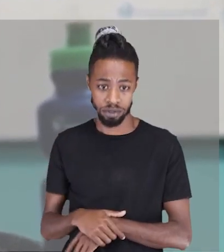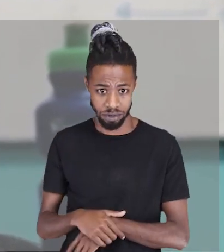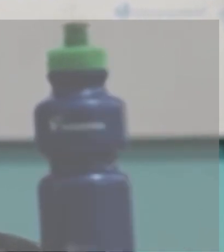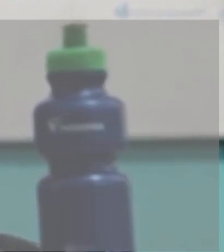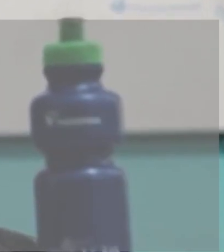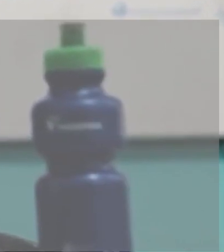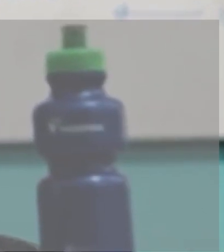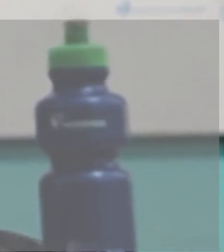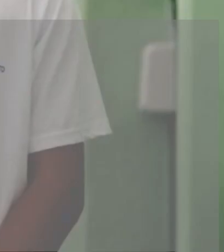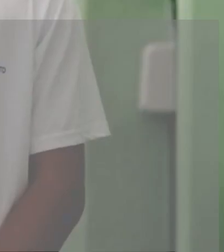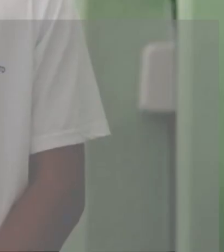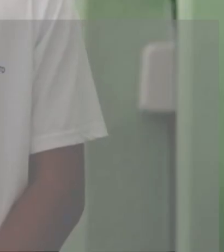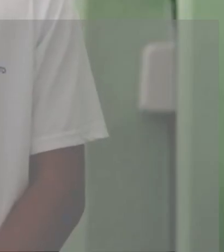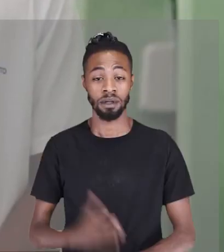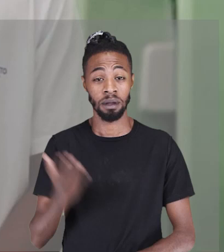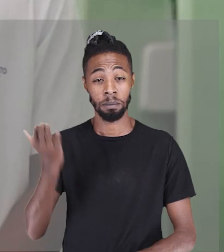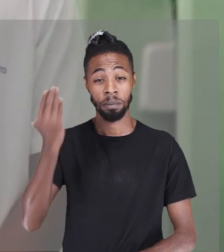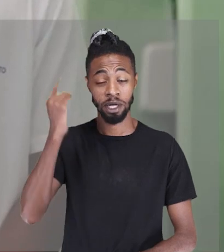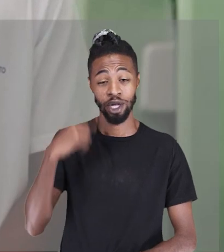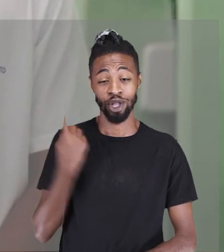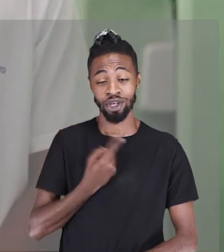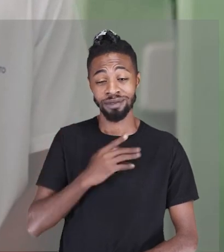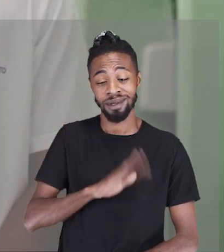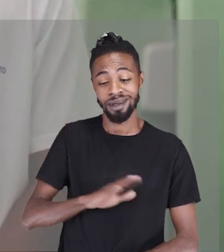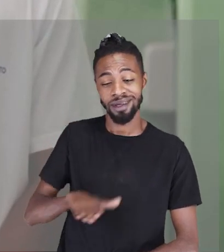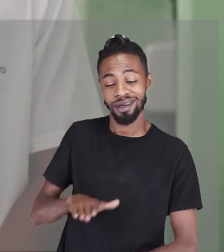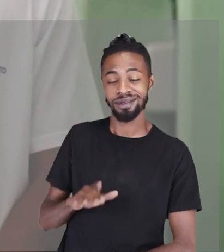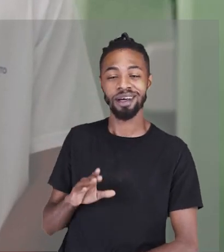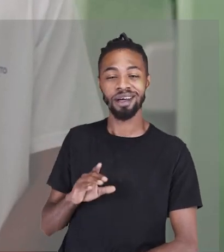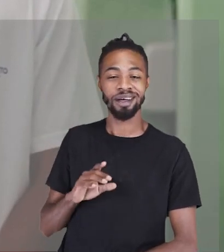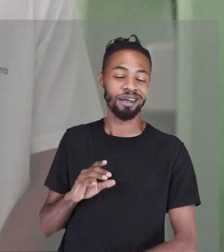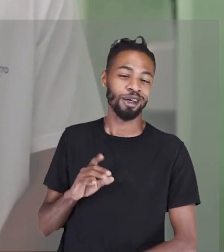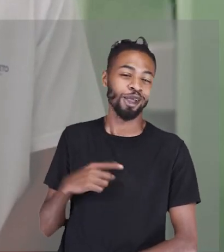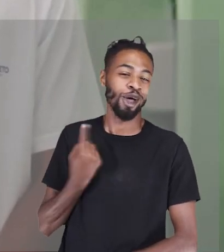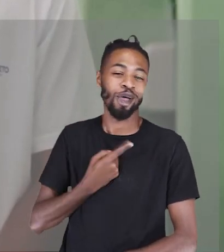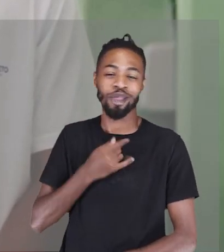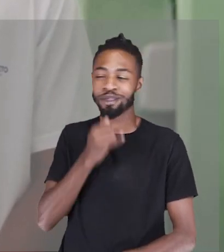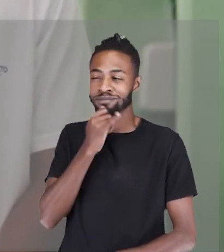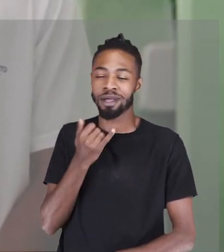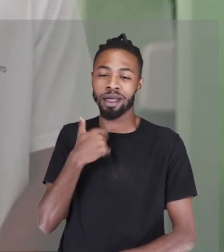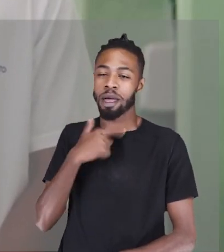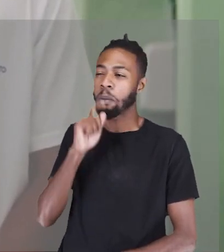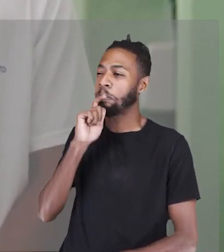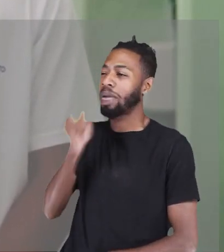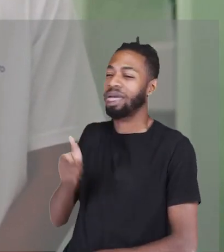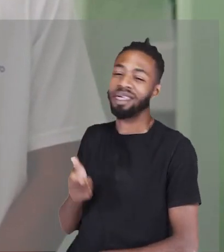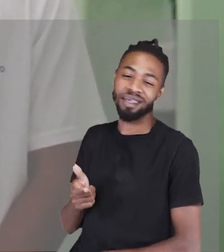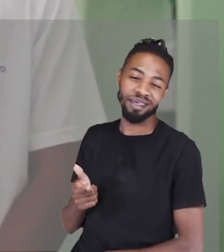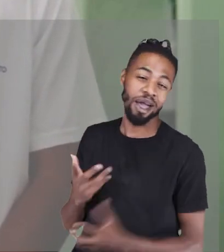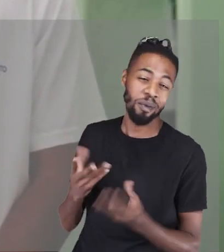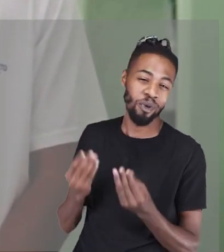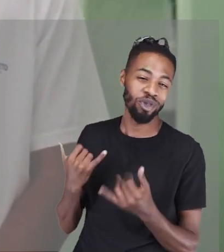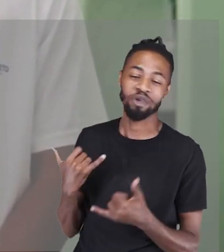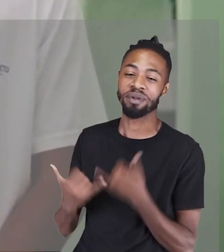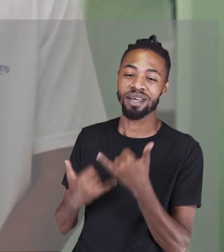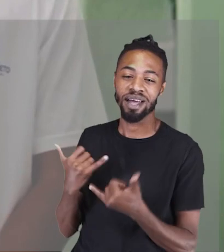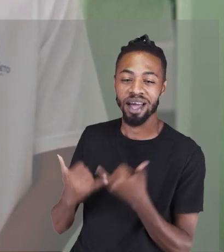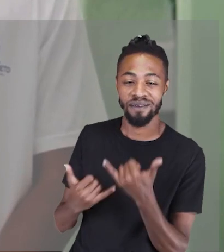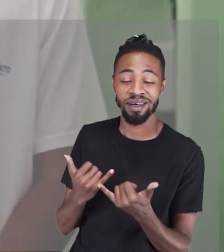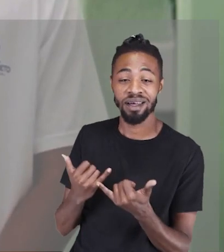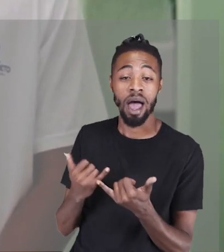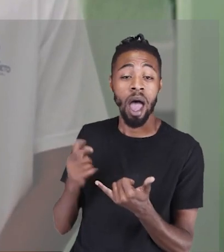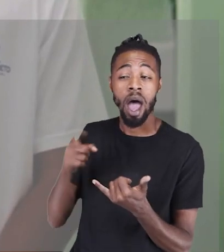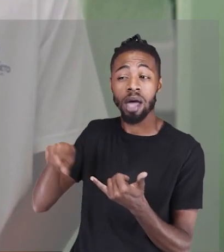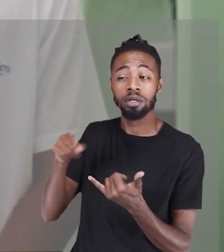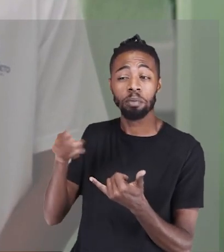ser adolescente. Antigamente nós era muito criança, nós xingava muito. Brincava. Muito. Aí eles